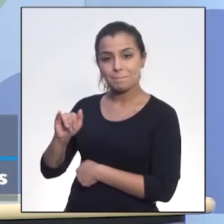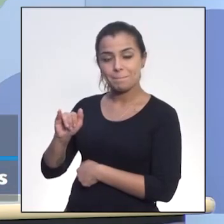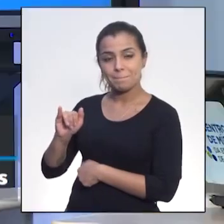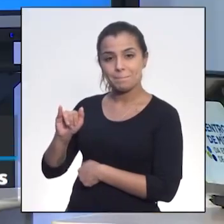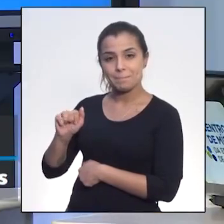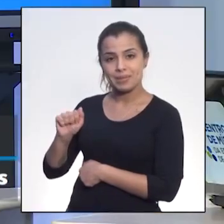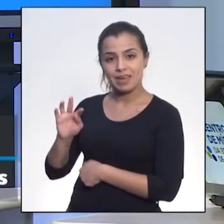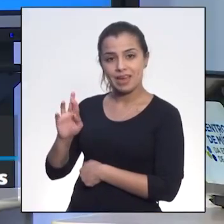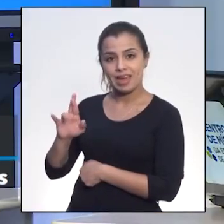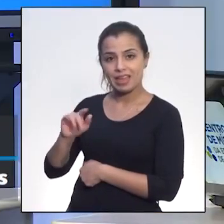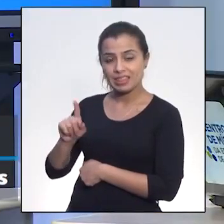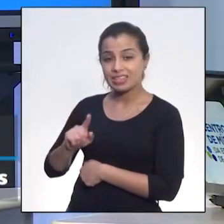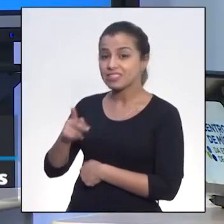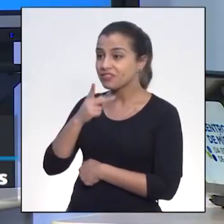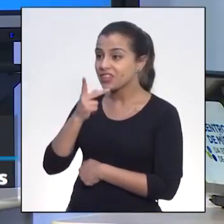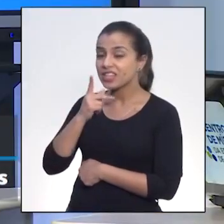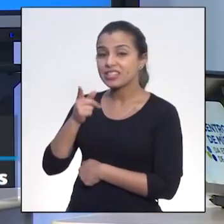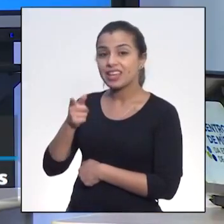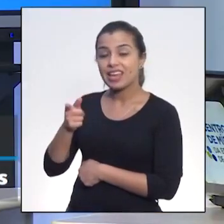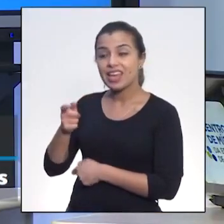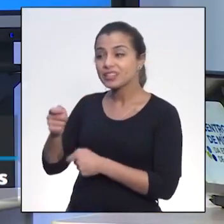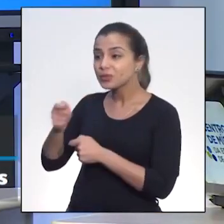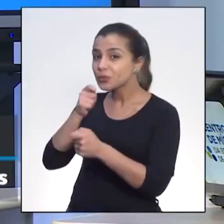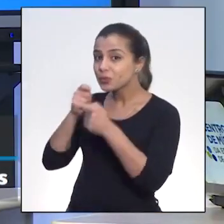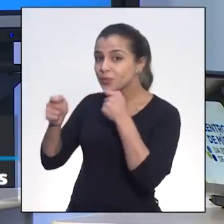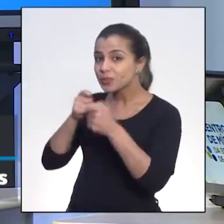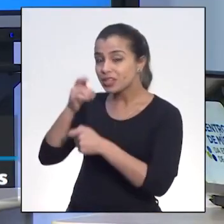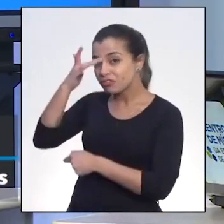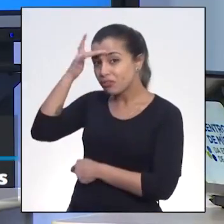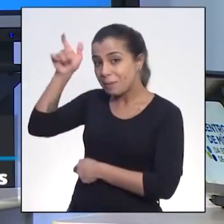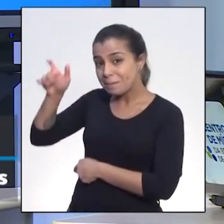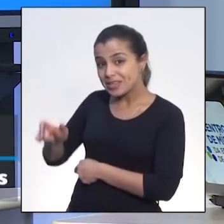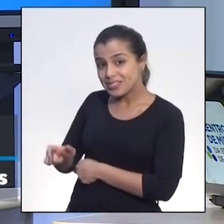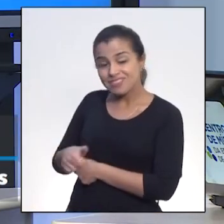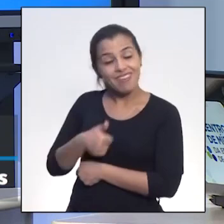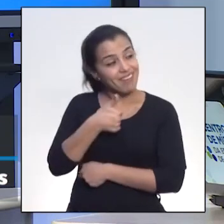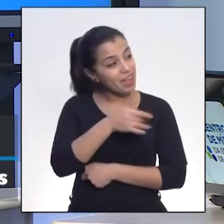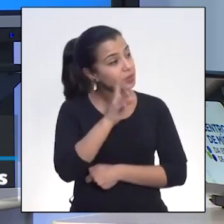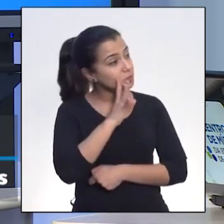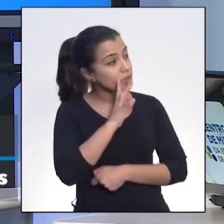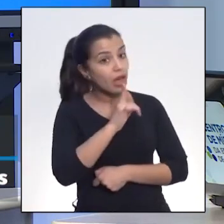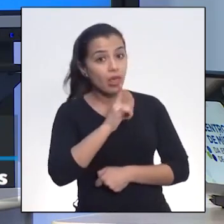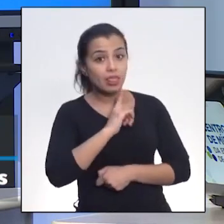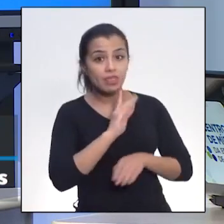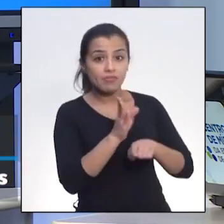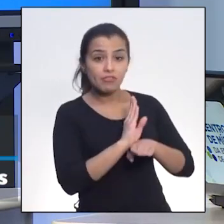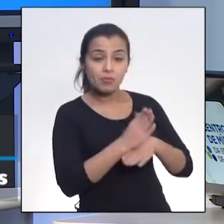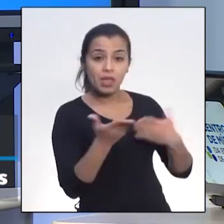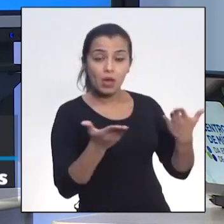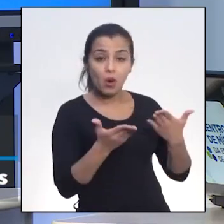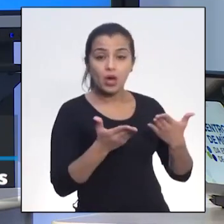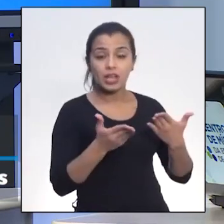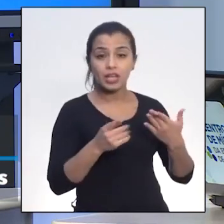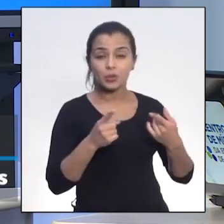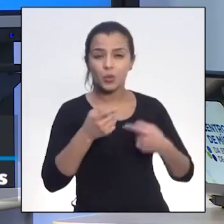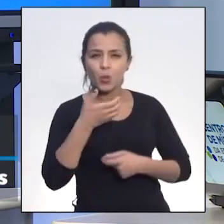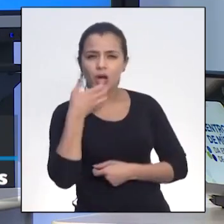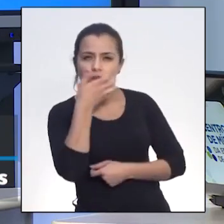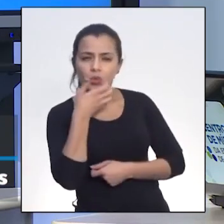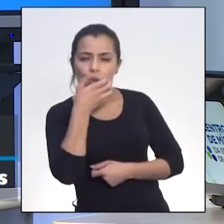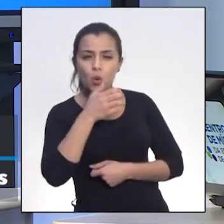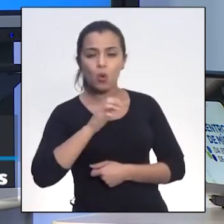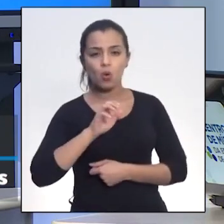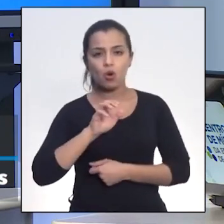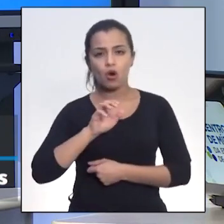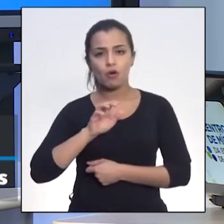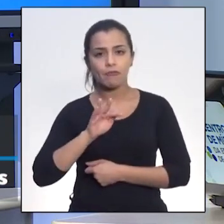biografia. Nossa, Ana muito Beatriz. bacana, né? Saiu esses dias a história do Fred Mercury, né? Tem do Ray Charles, tem o Muhammad Ali, tem